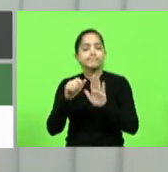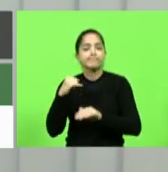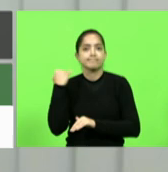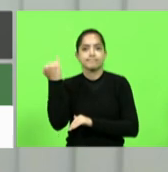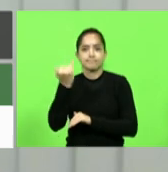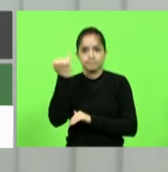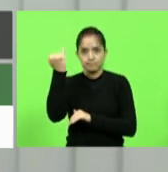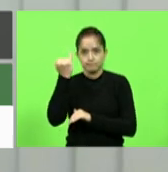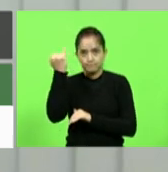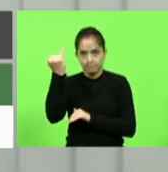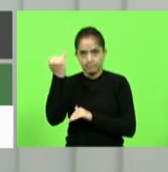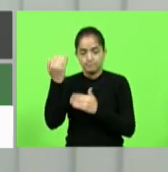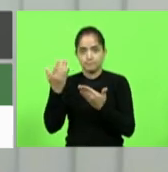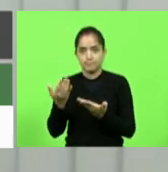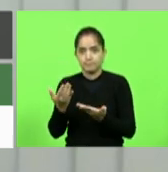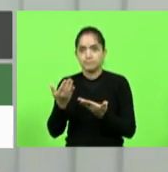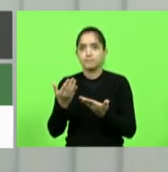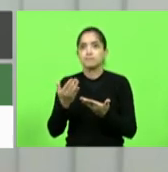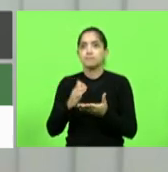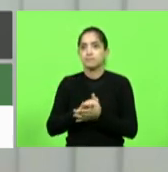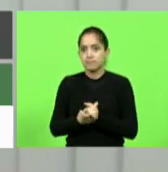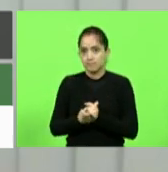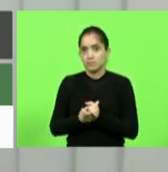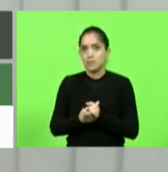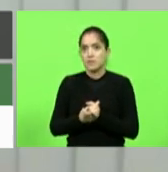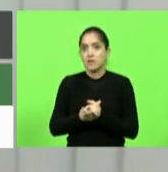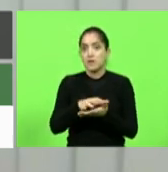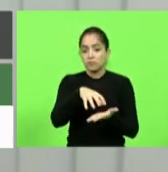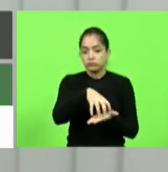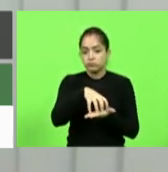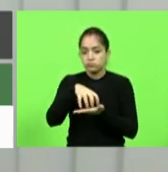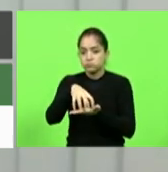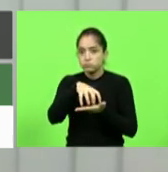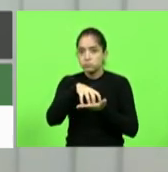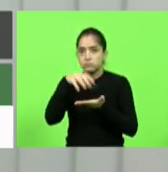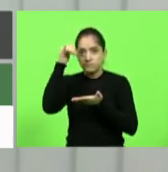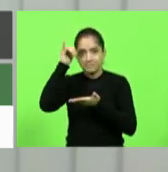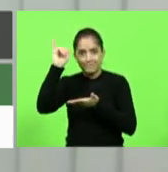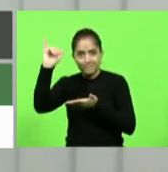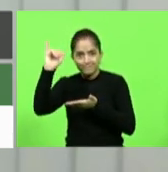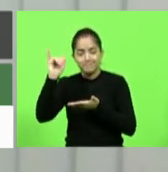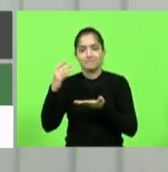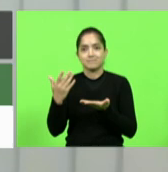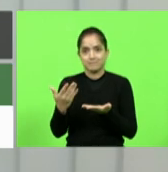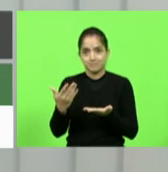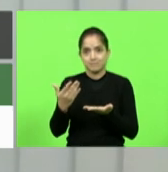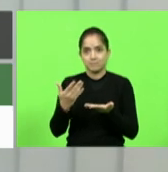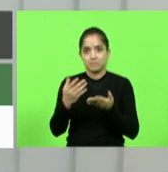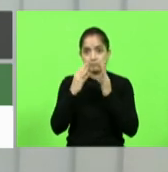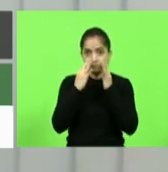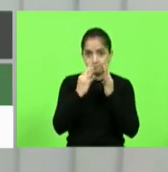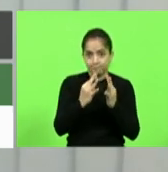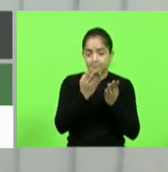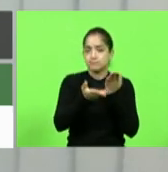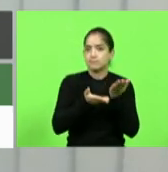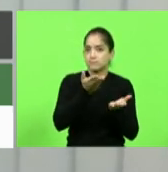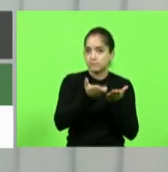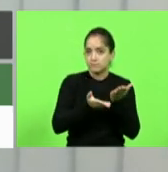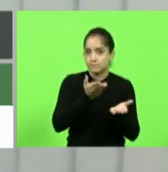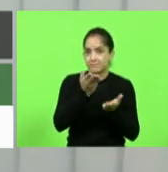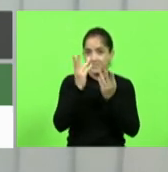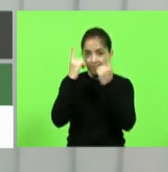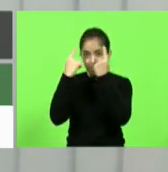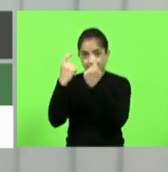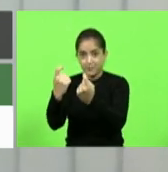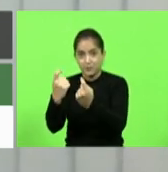de constituição dos núcleos de prevenção, atenção e atendimento às violências na